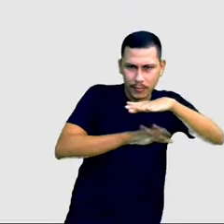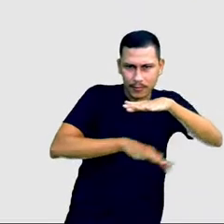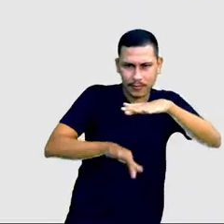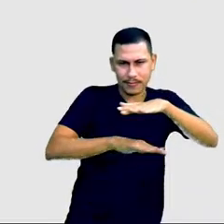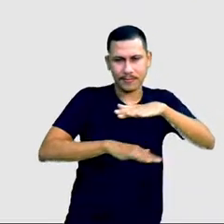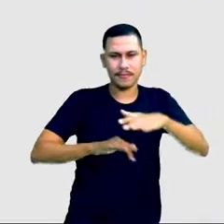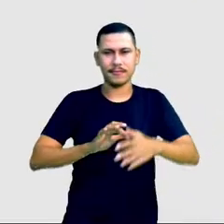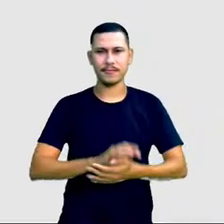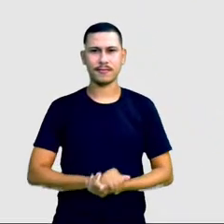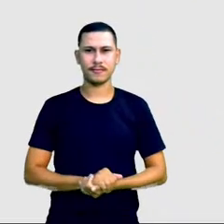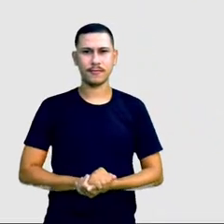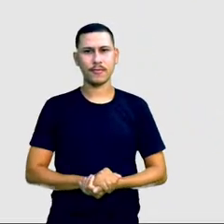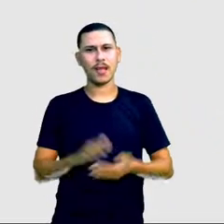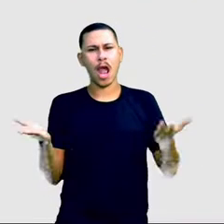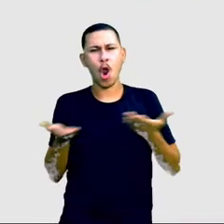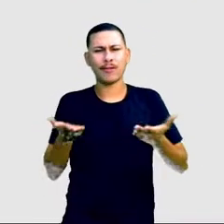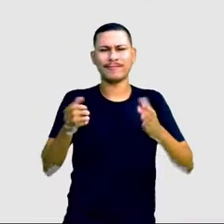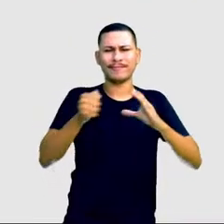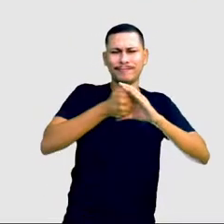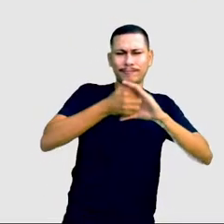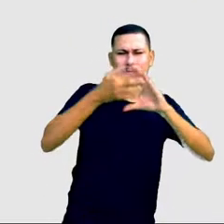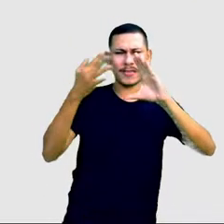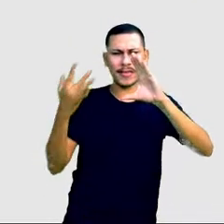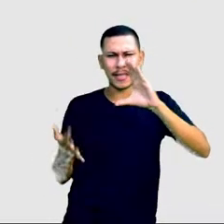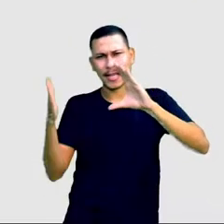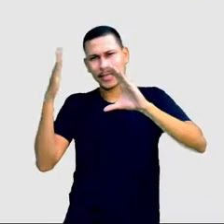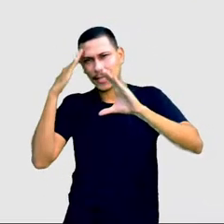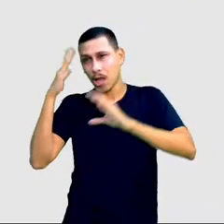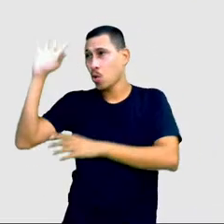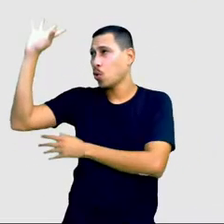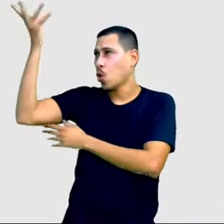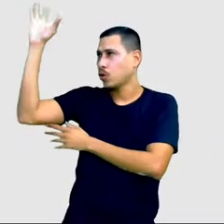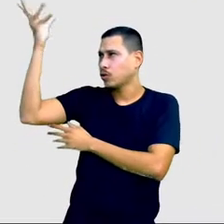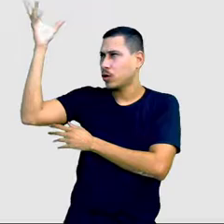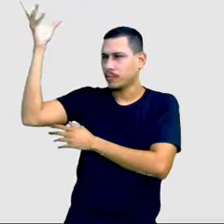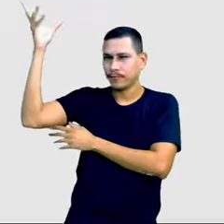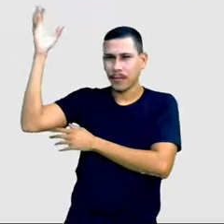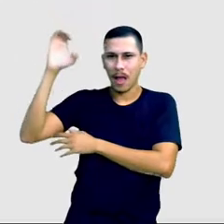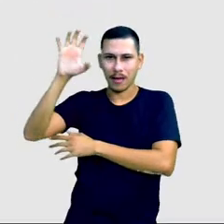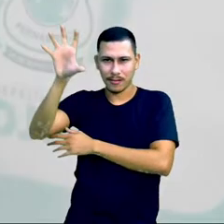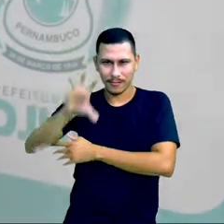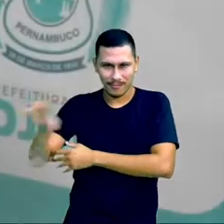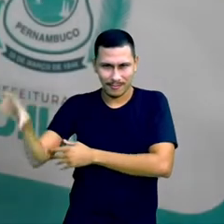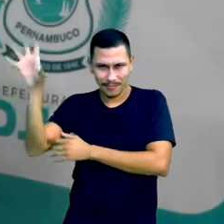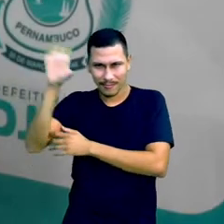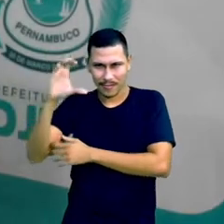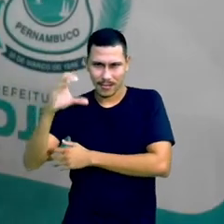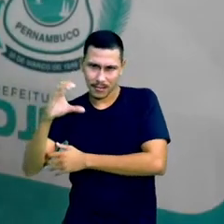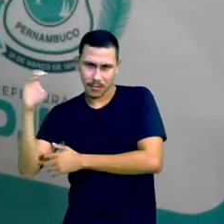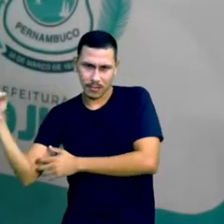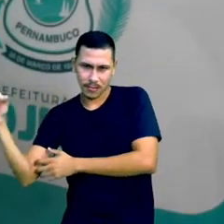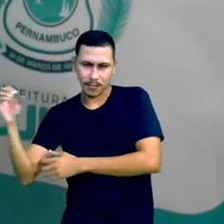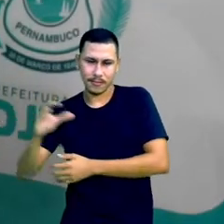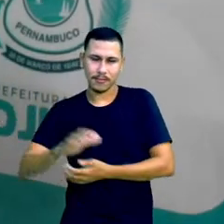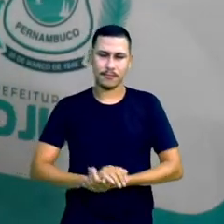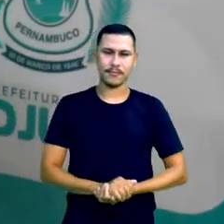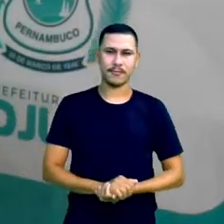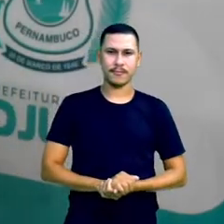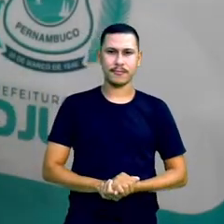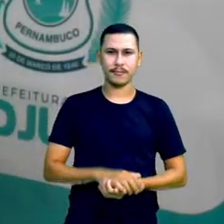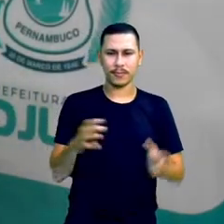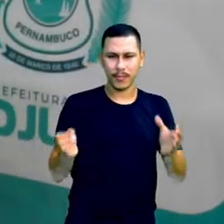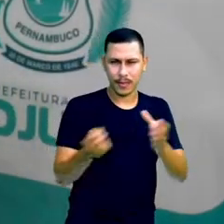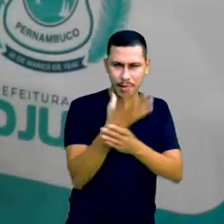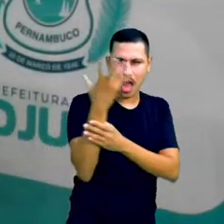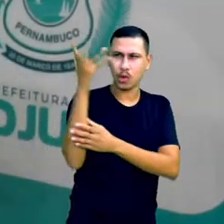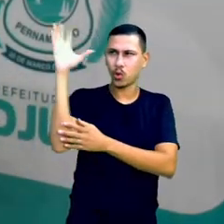Vamos falar agora das características do clima da região Centro-Oeste. O clima da região Centro-Oeste é composto